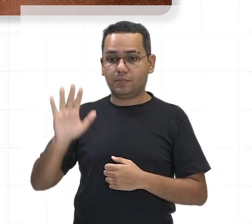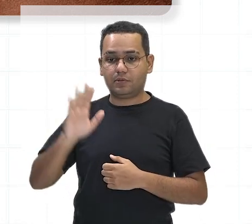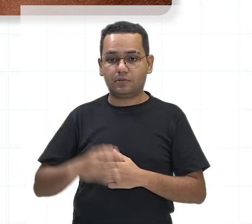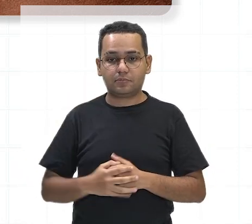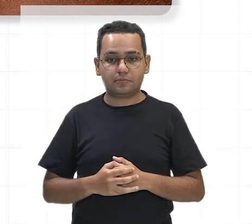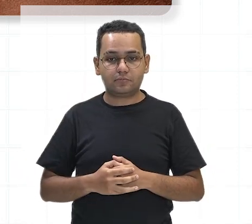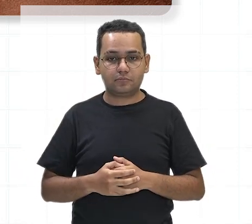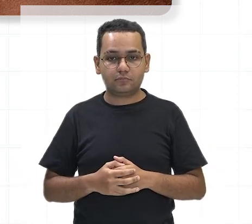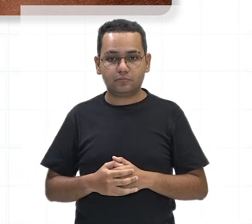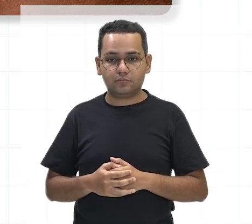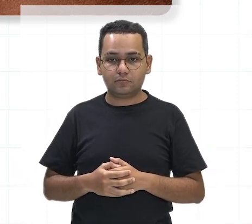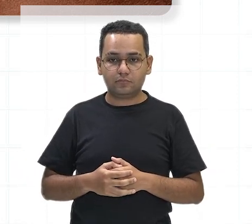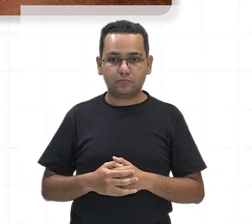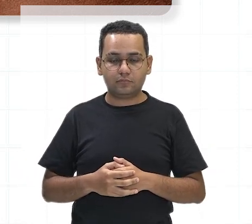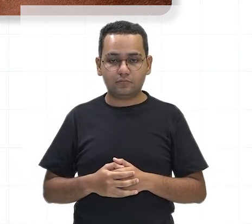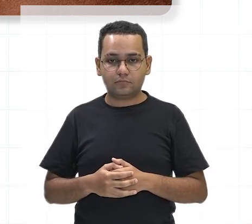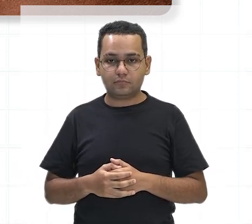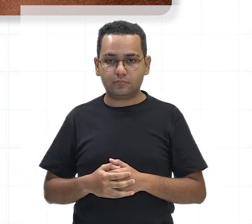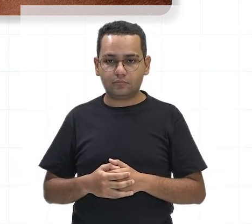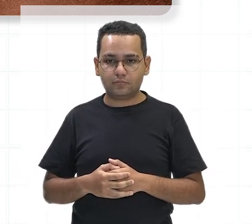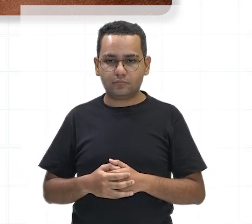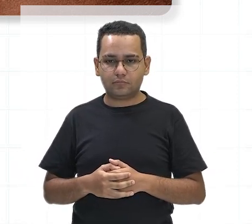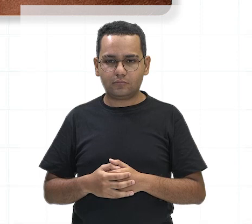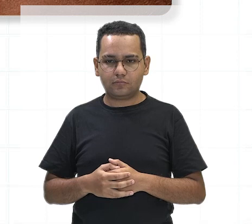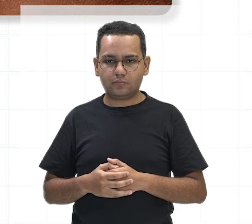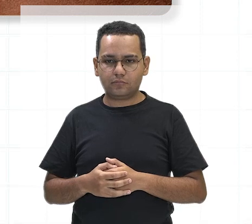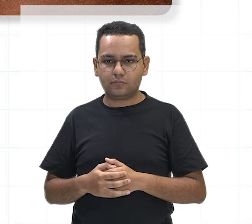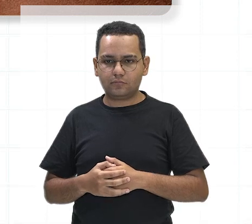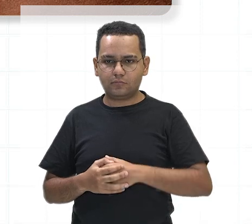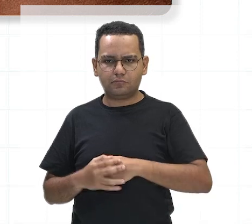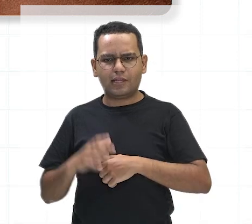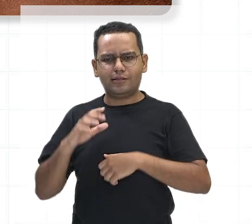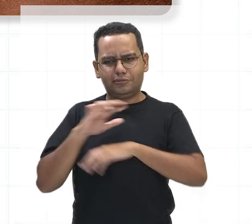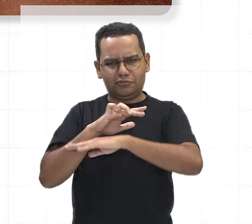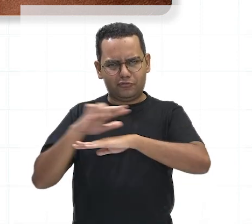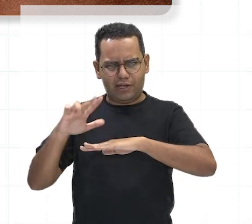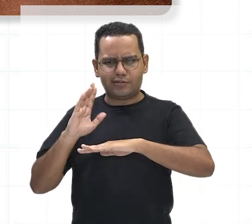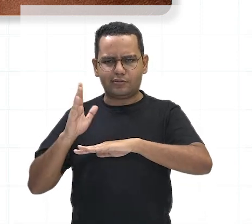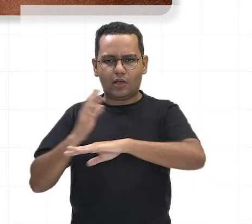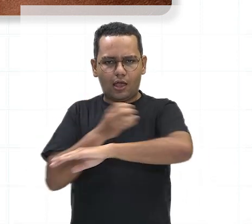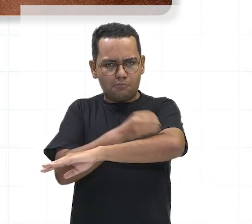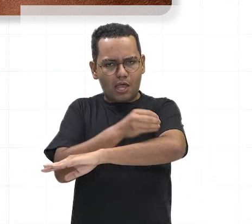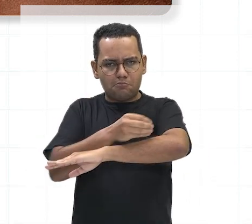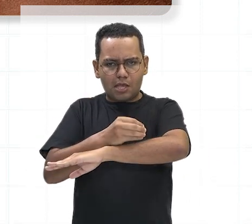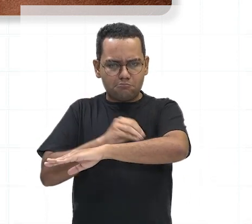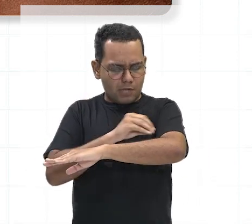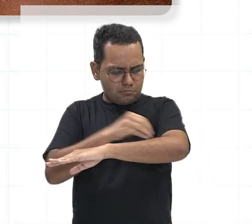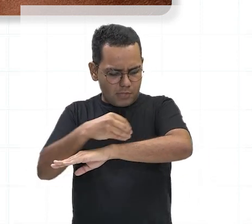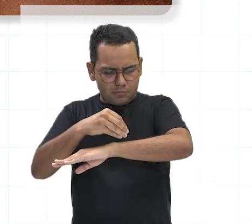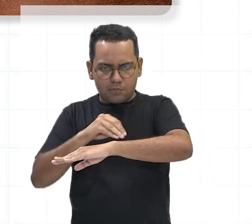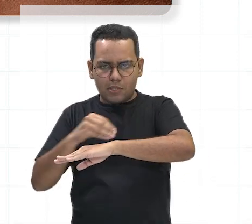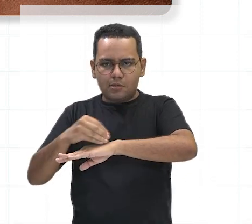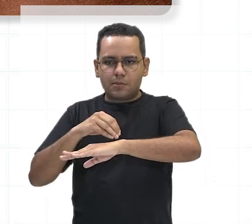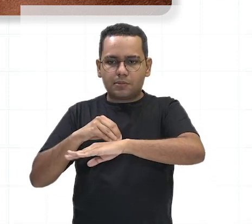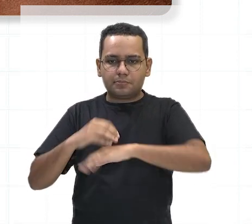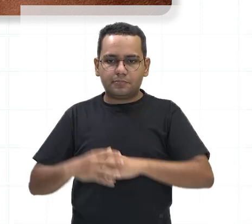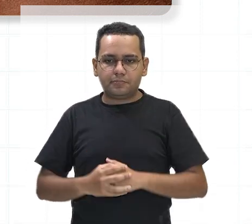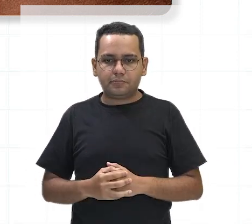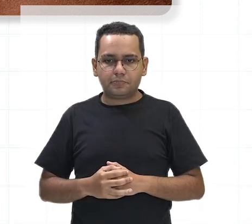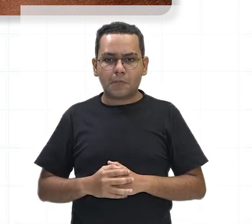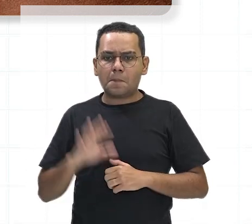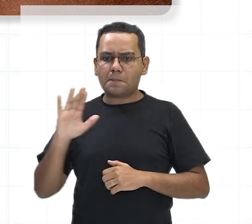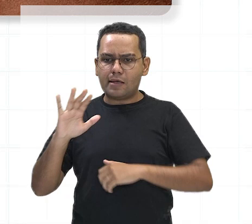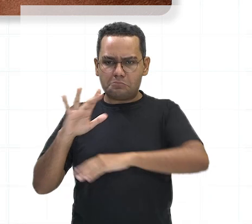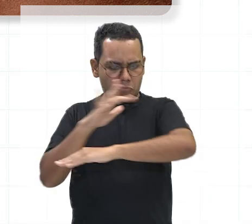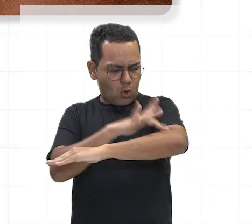dessas manchas, né, pelo corpo de uma pessoa, já tem bastante manchas aí, como a gente pôde observar, e nessas manchas aí a pessoa